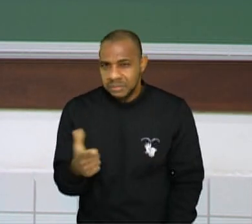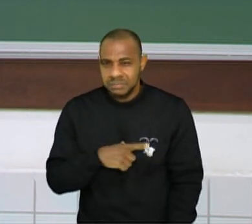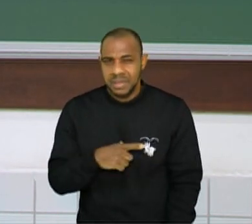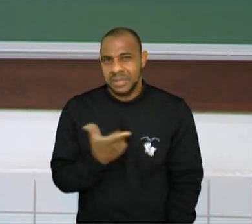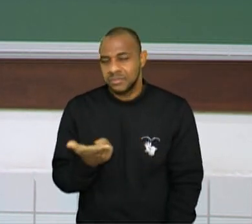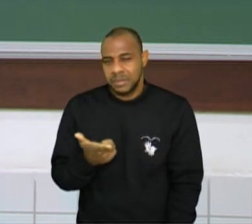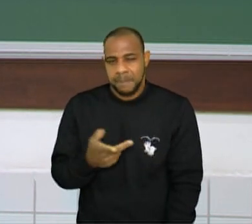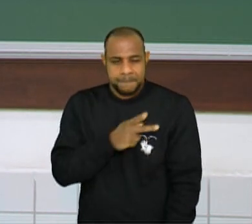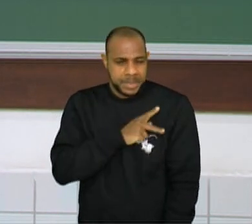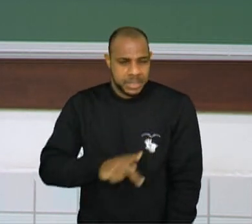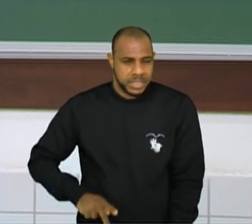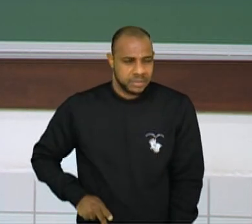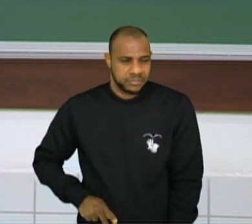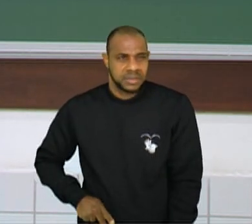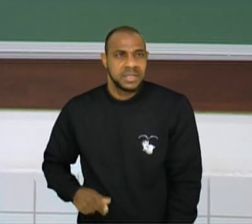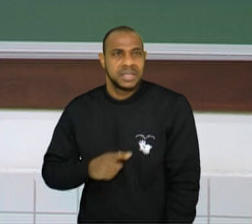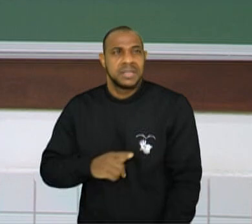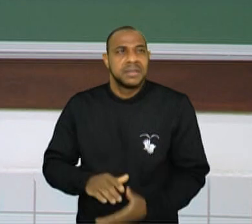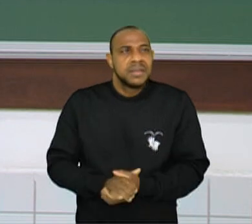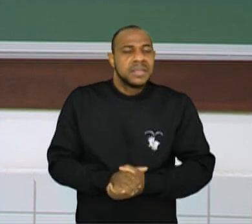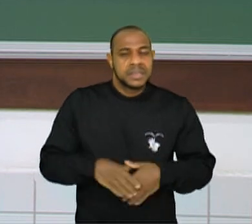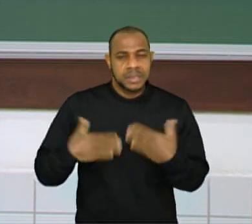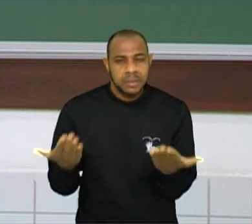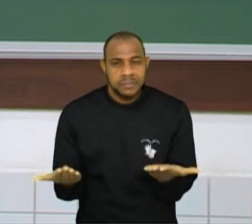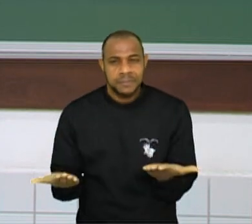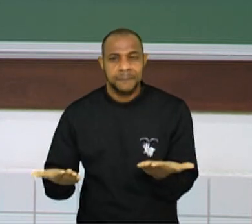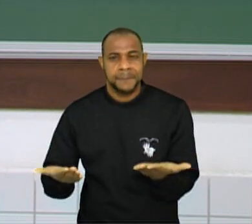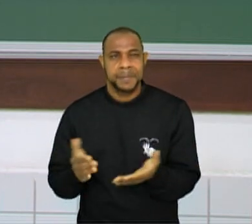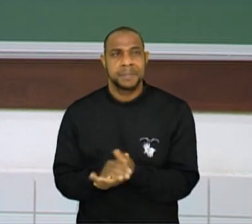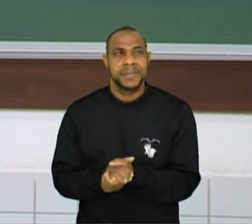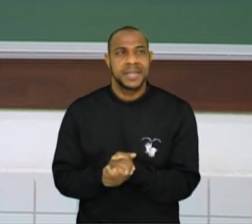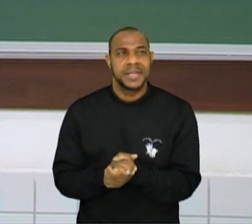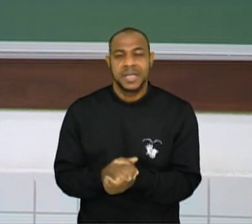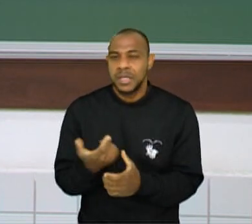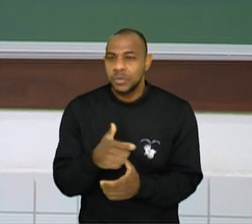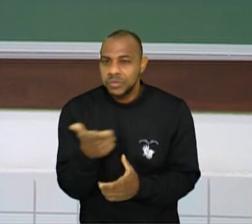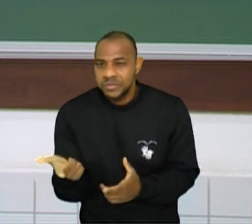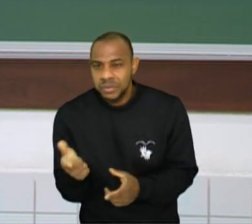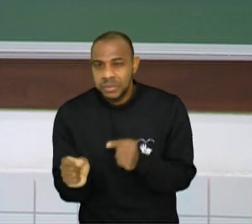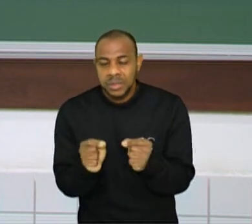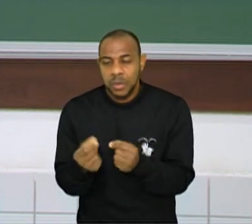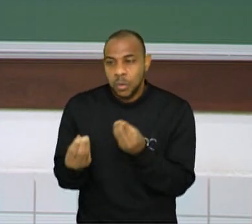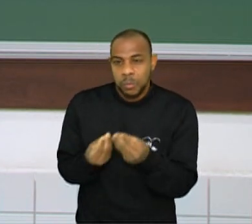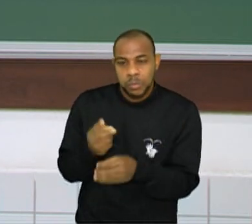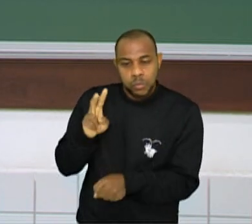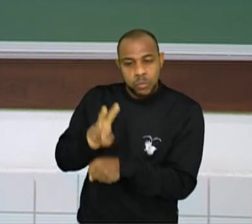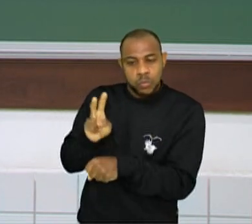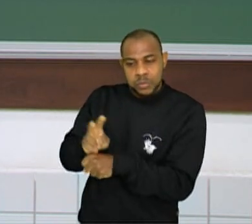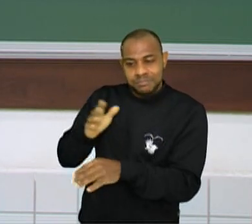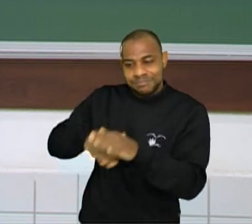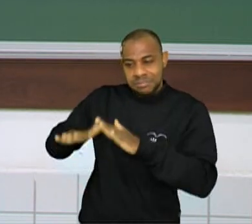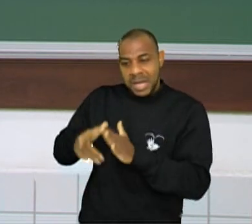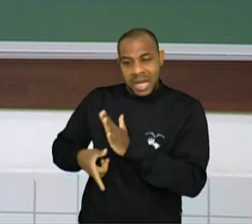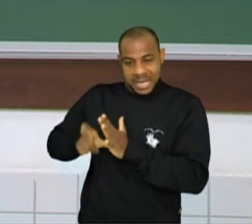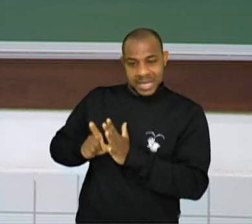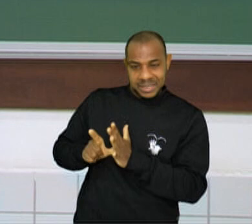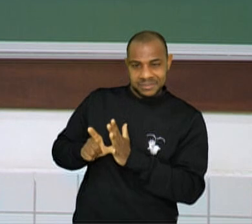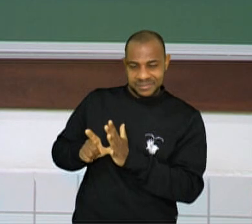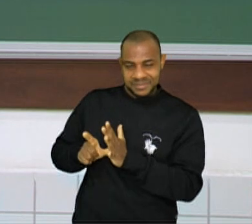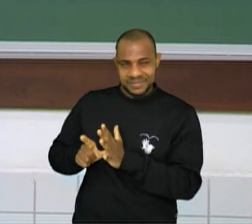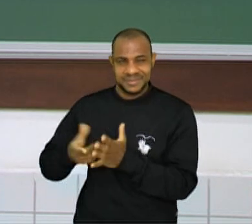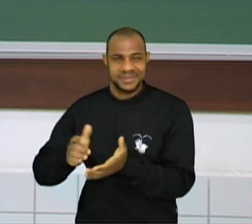mandato e houve uma interferência externa. Sim, é assim que definimos um golpe. Não havia uma previsão legal, não havia